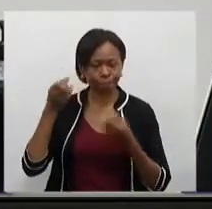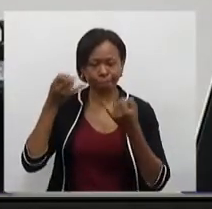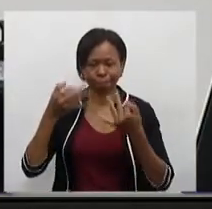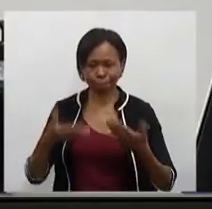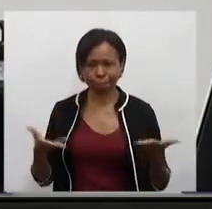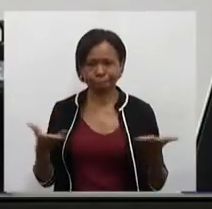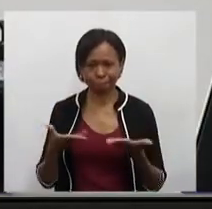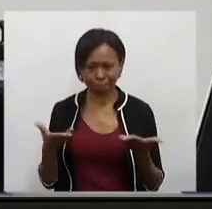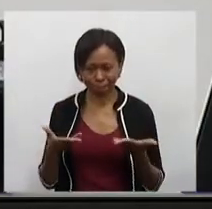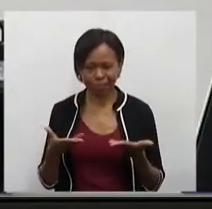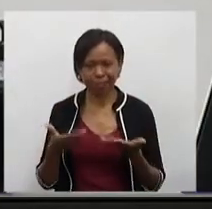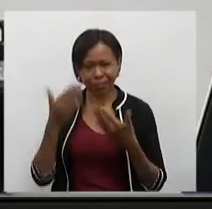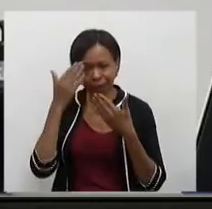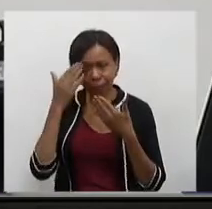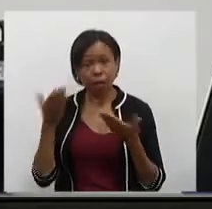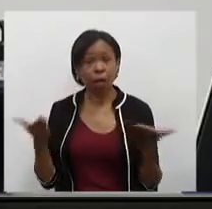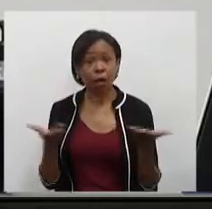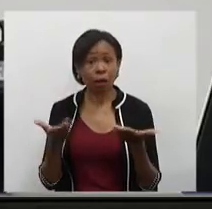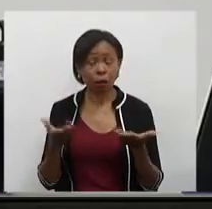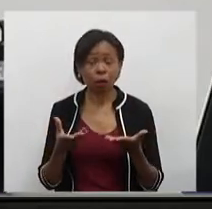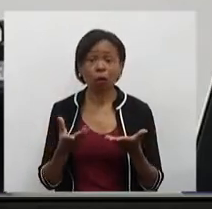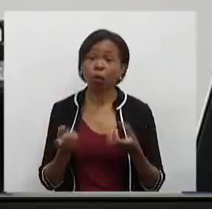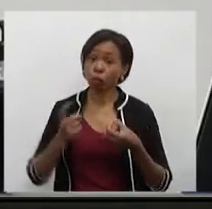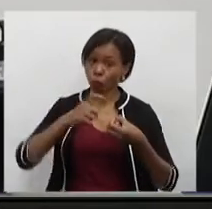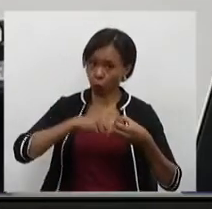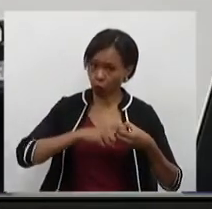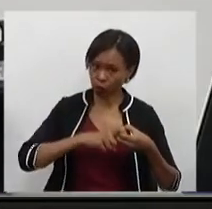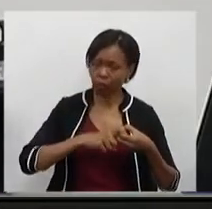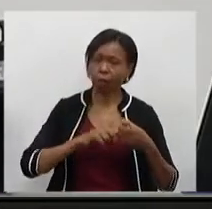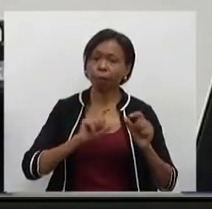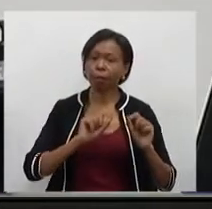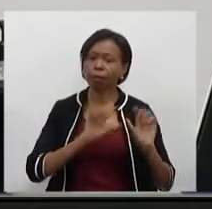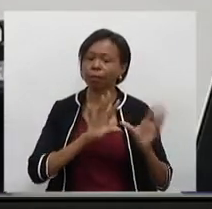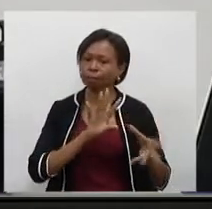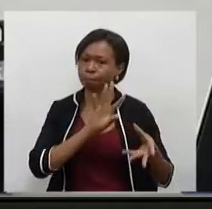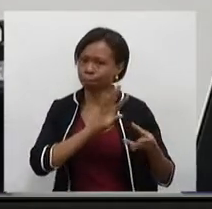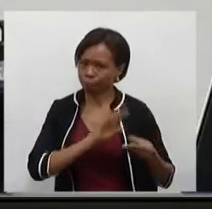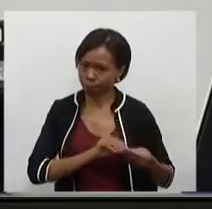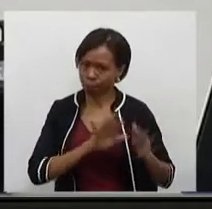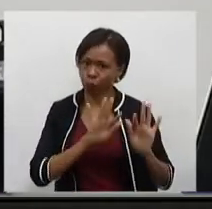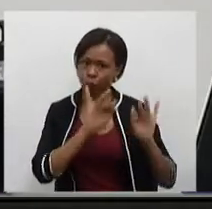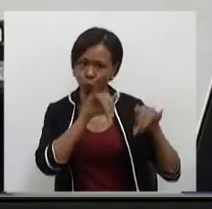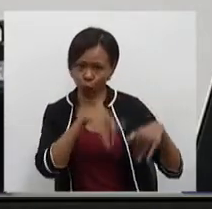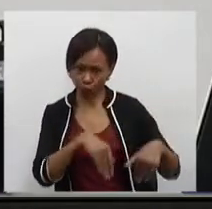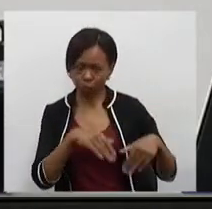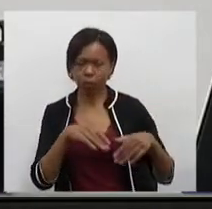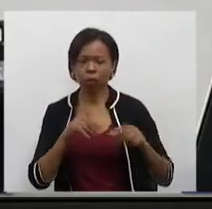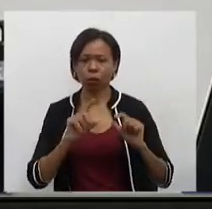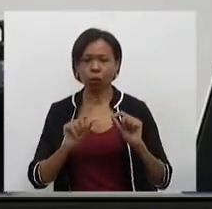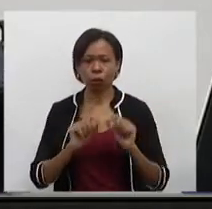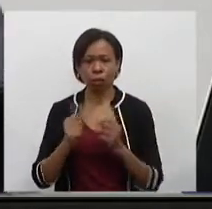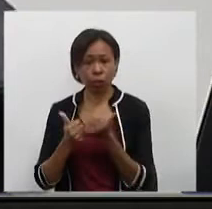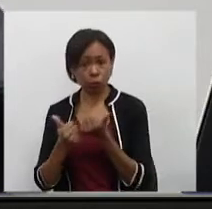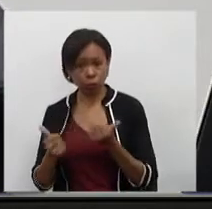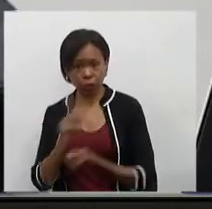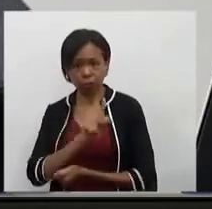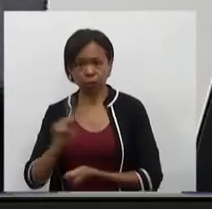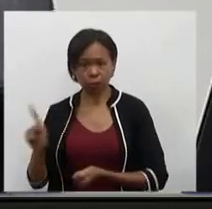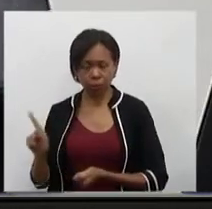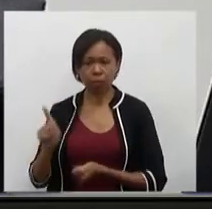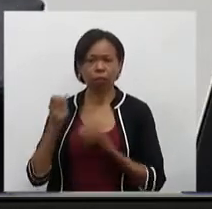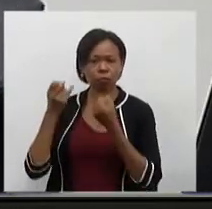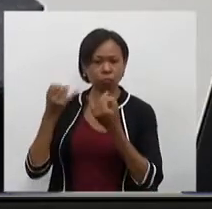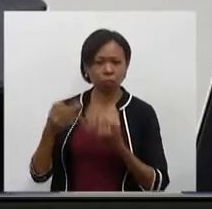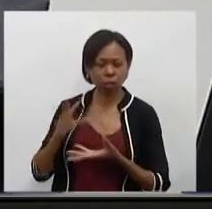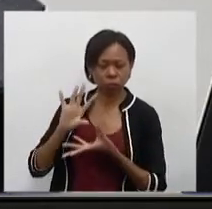vamos voltar para a gente encerrar, né, antes de passar aqui a fala para o nosso vice-presidente também, que vai fazer suas considerações.